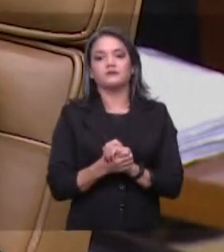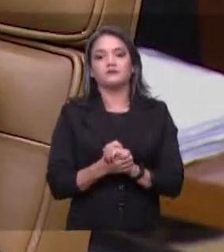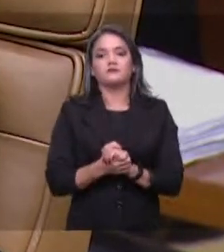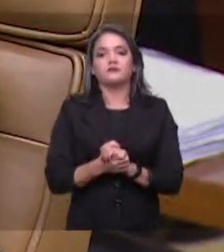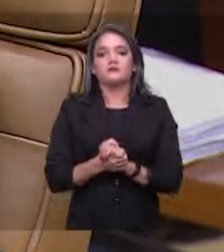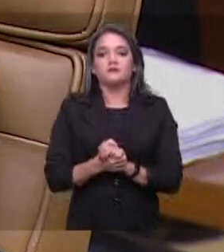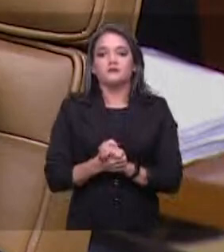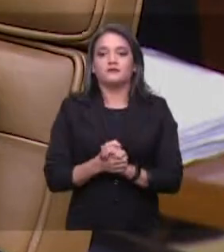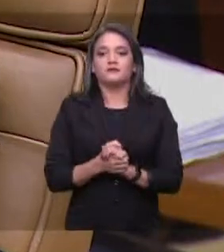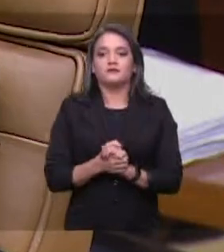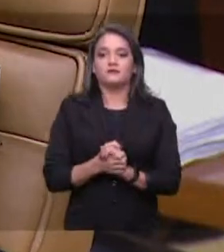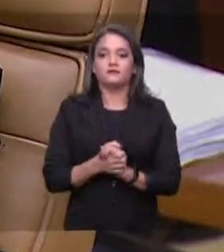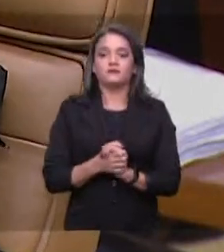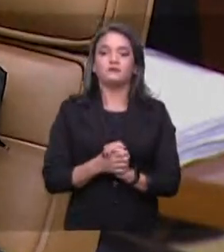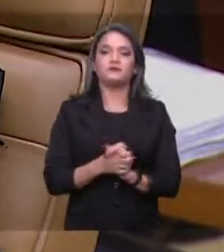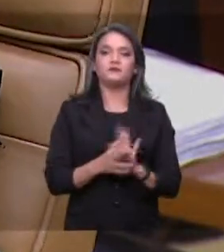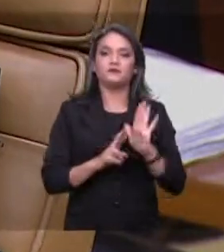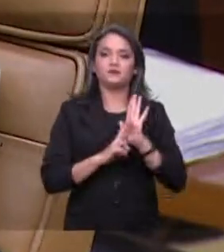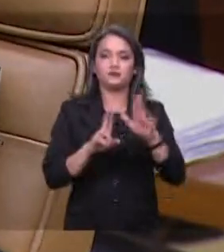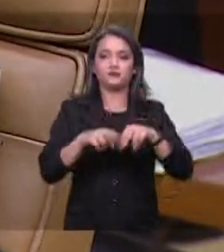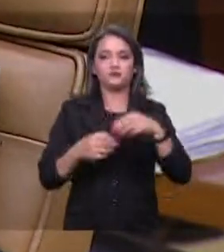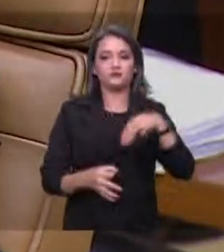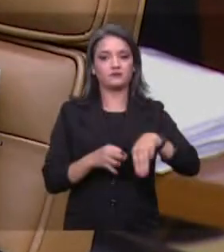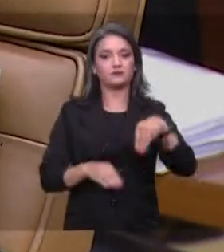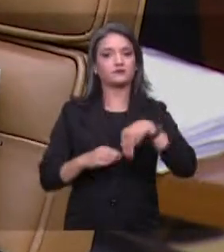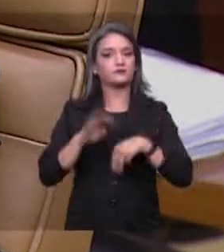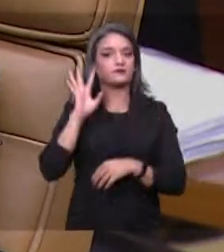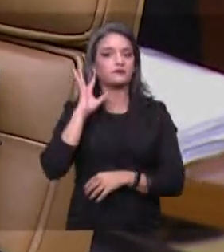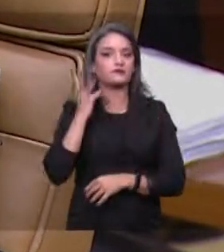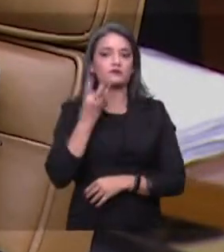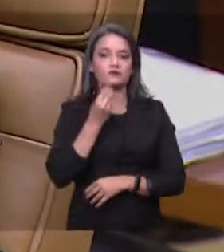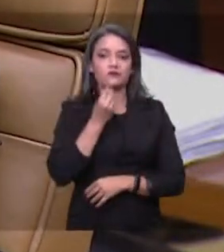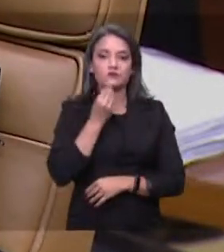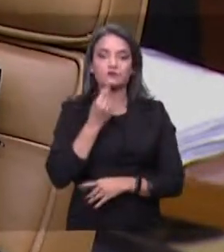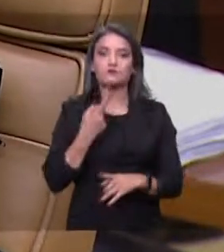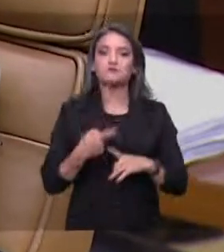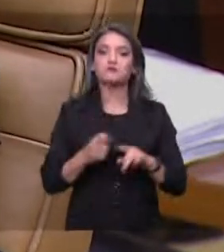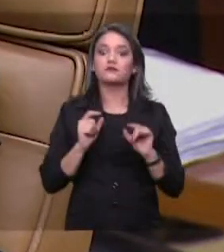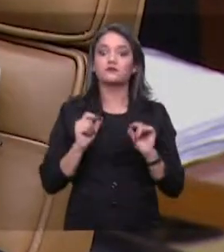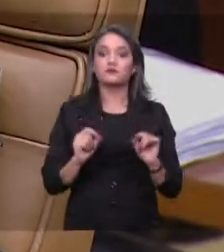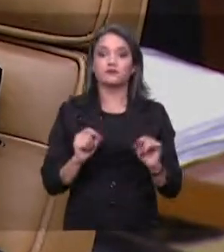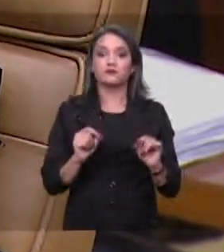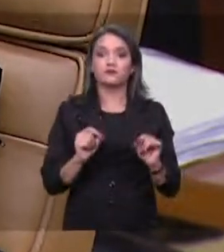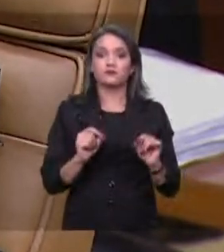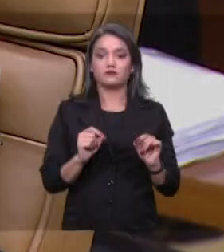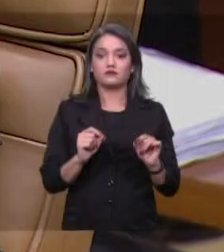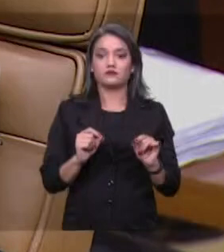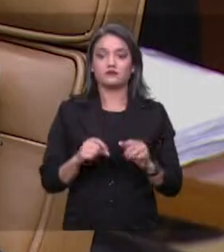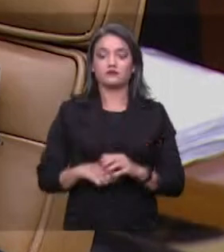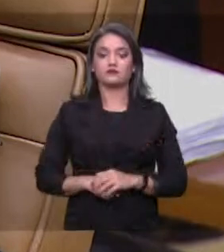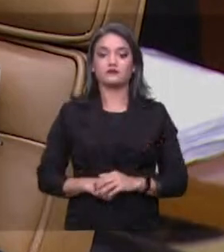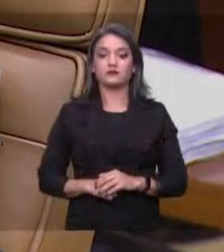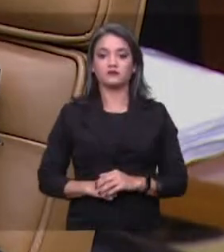do ministro Dias Toffoli, exatamente por força da grandiosidade da